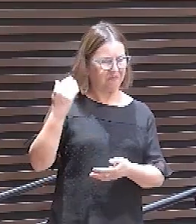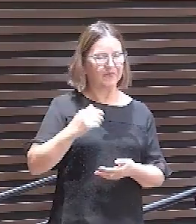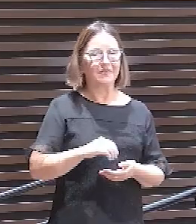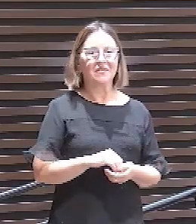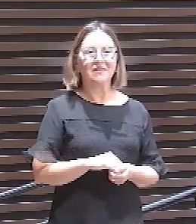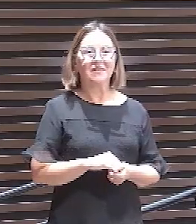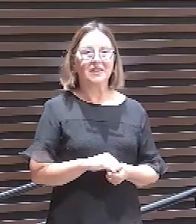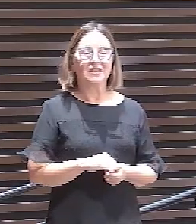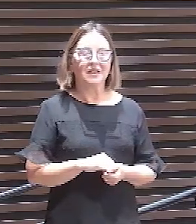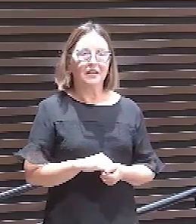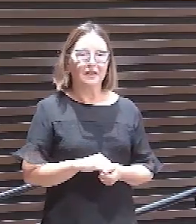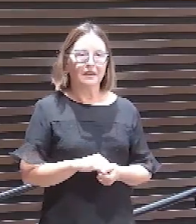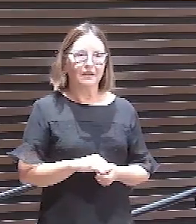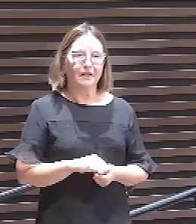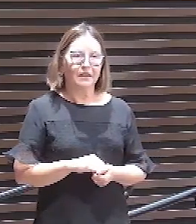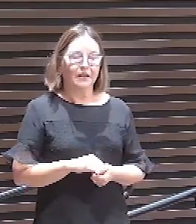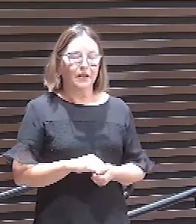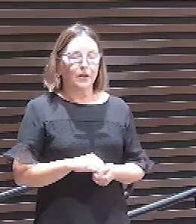Aqueles